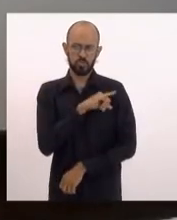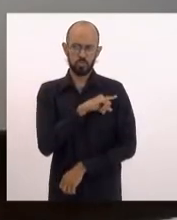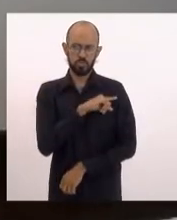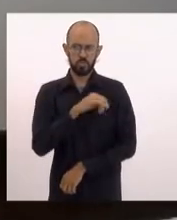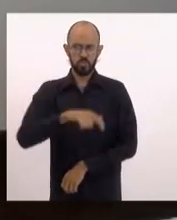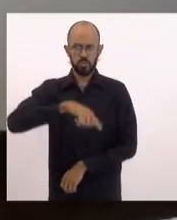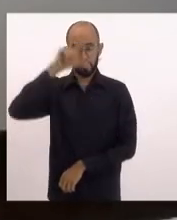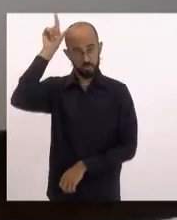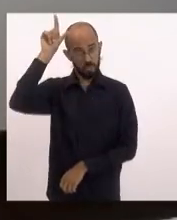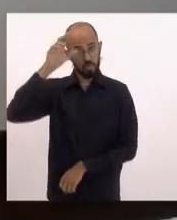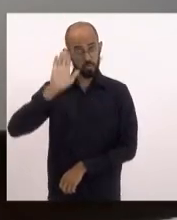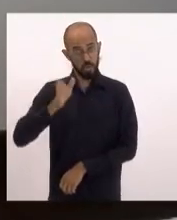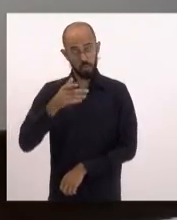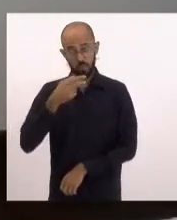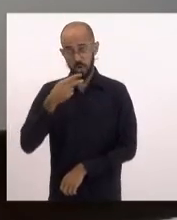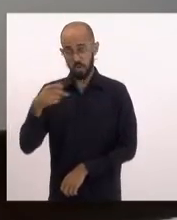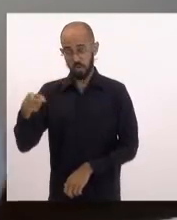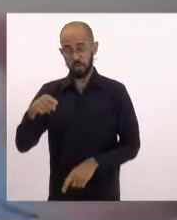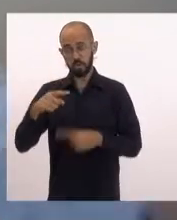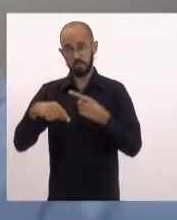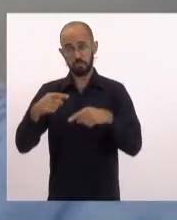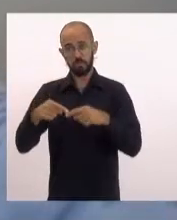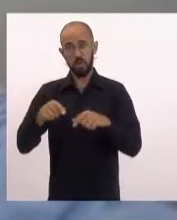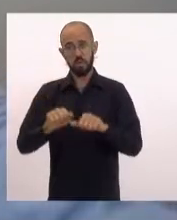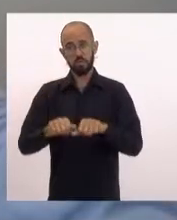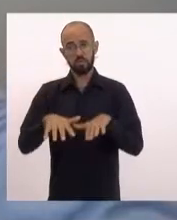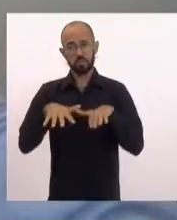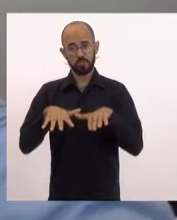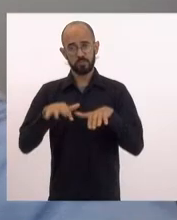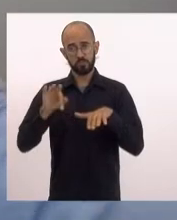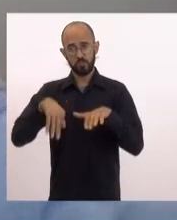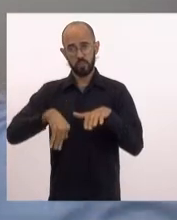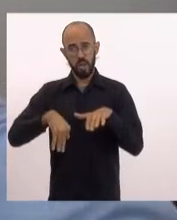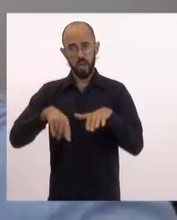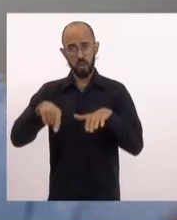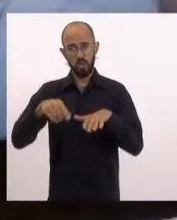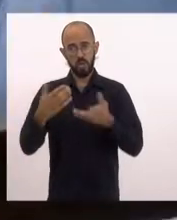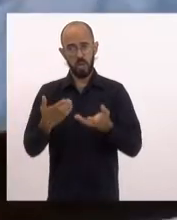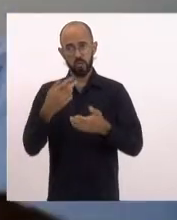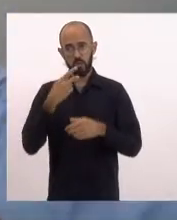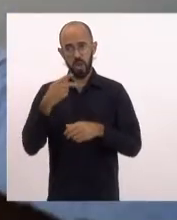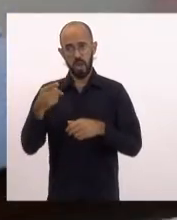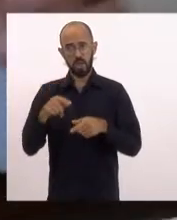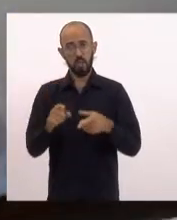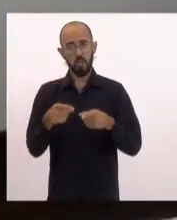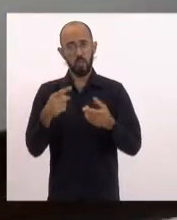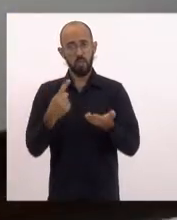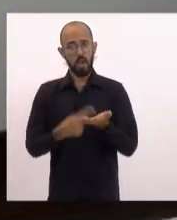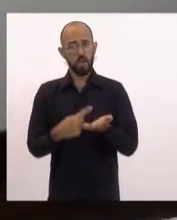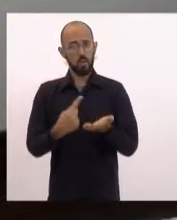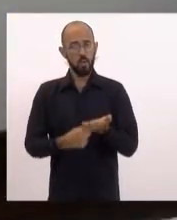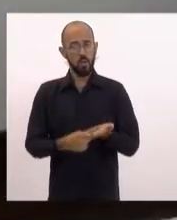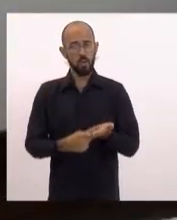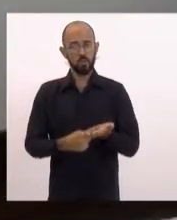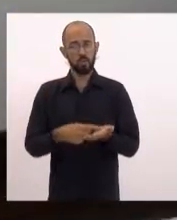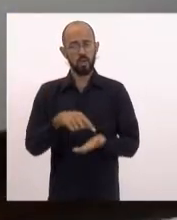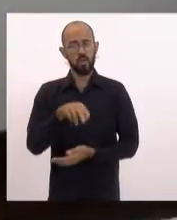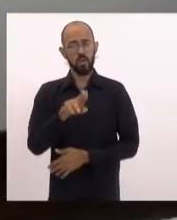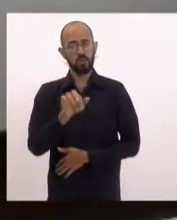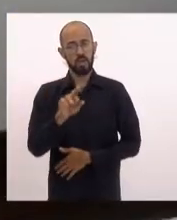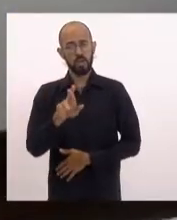eu vou discutir esse ponto no expediente final, o acordo com a UFRJ e com a Rural para a elaboração de uma matriz de insumo